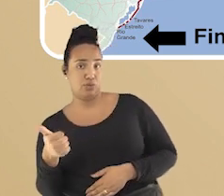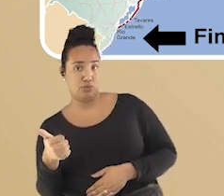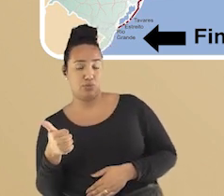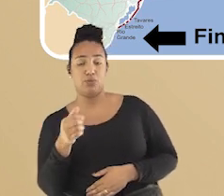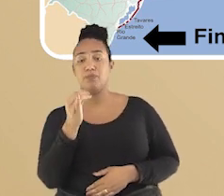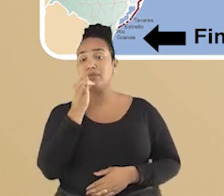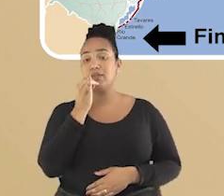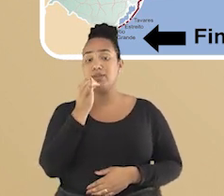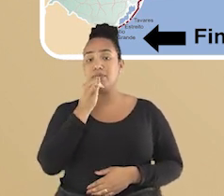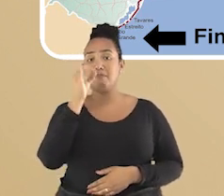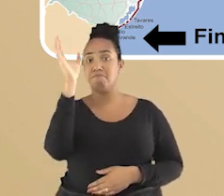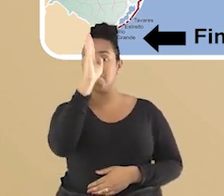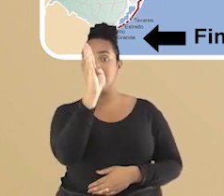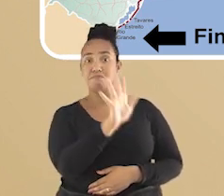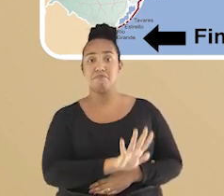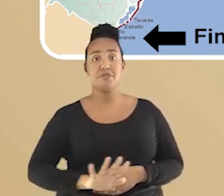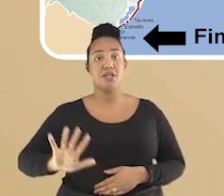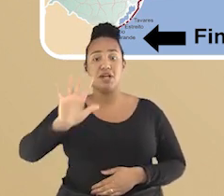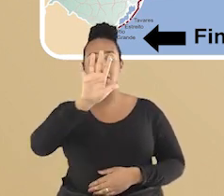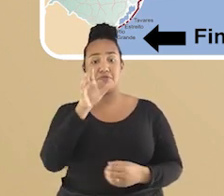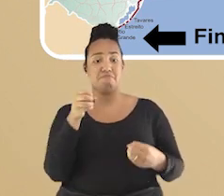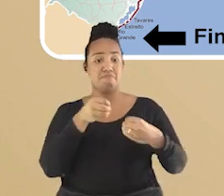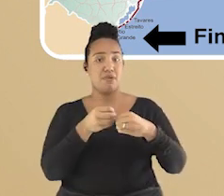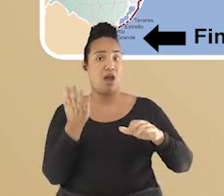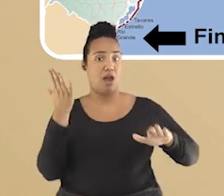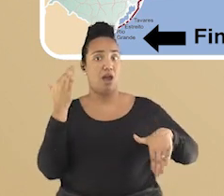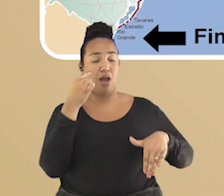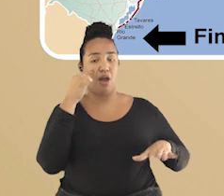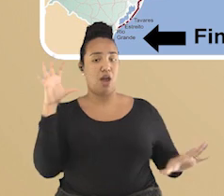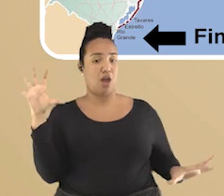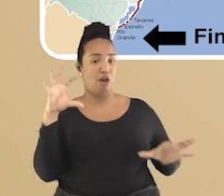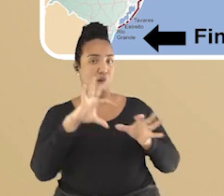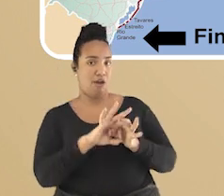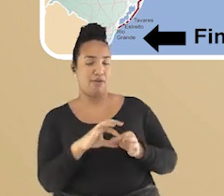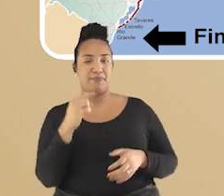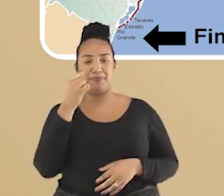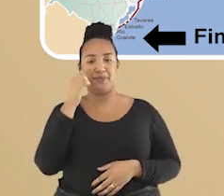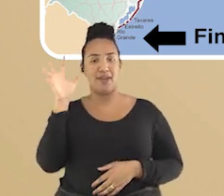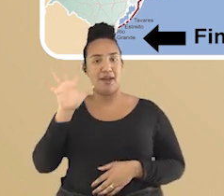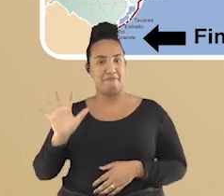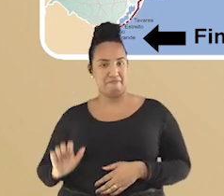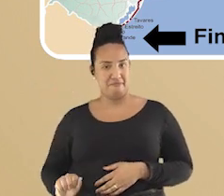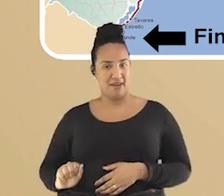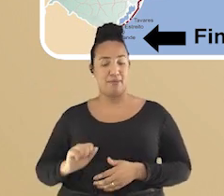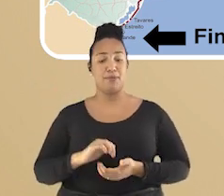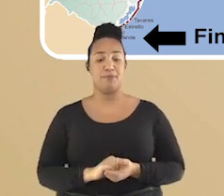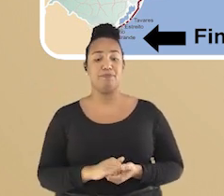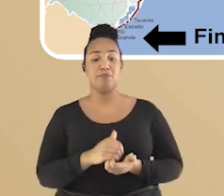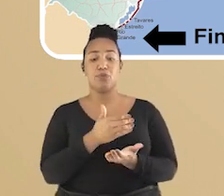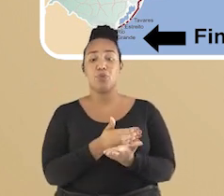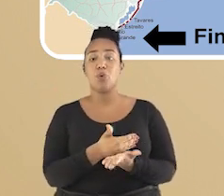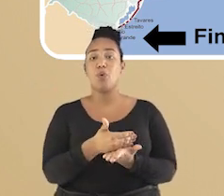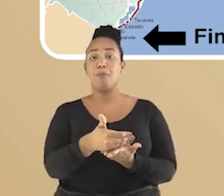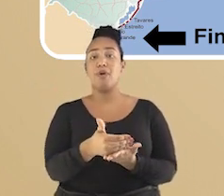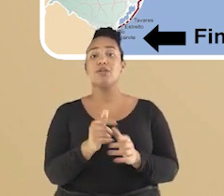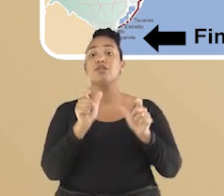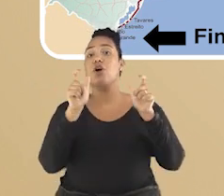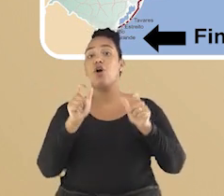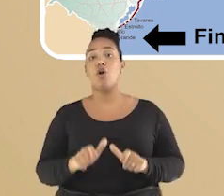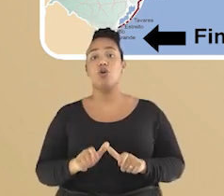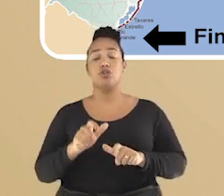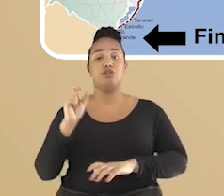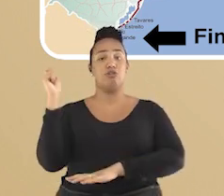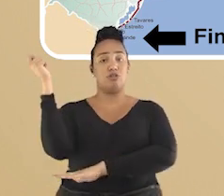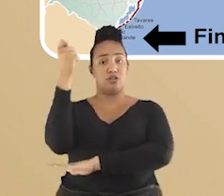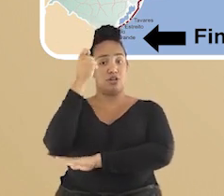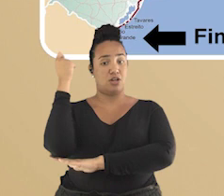toda a área litorânea do Brasil. Observem nesse mapa da tela que ele começa lá no Rio Grande